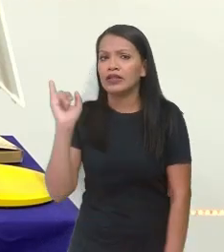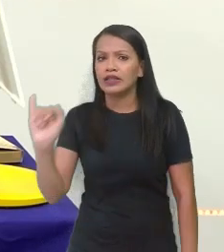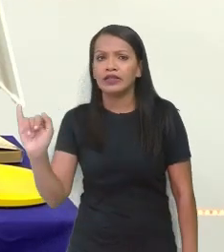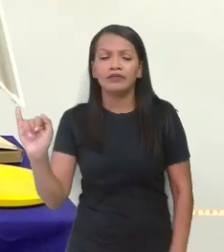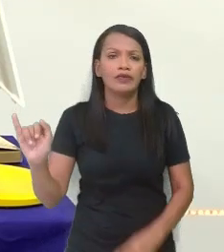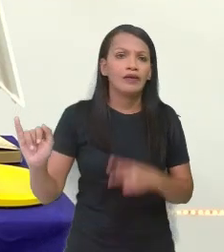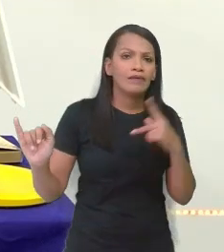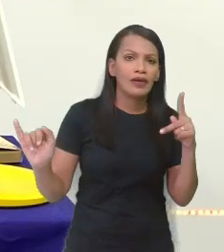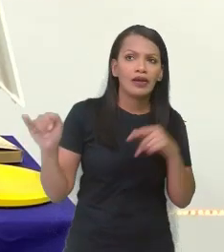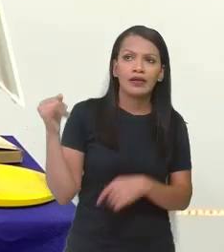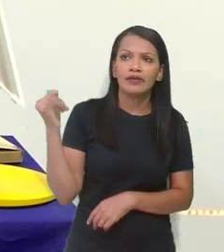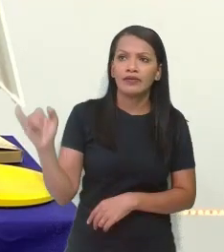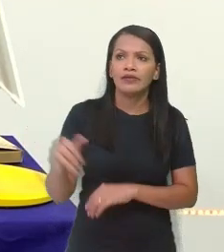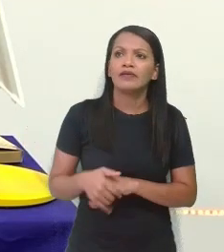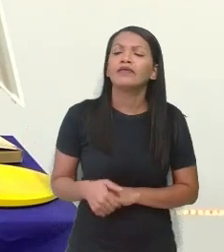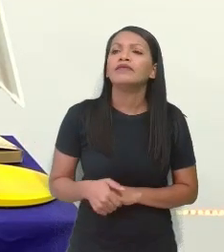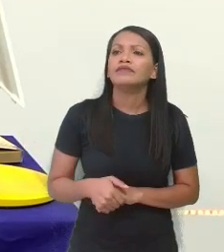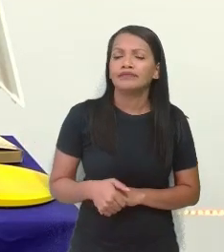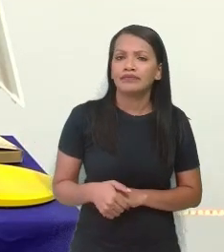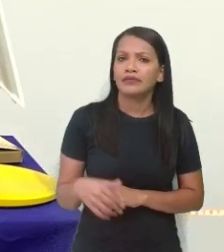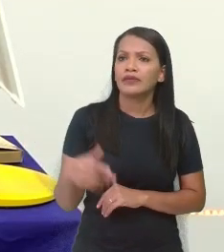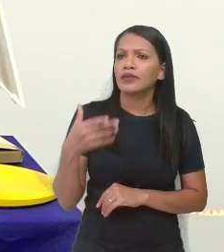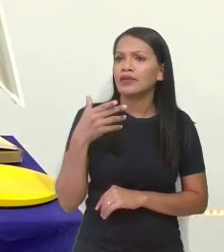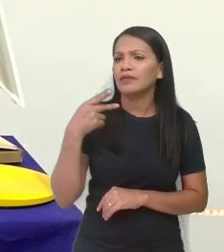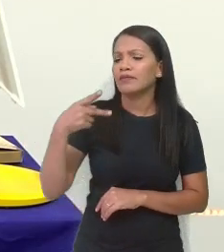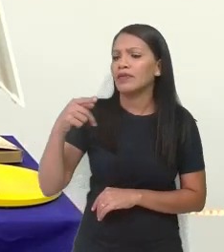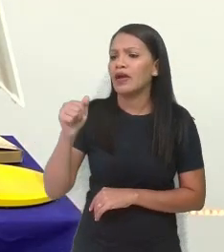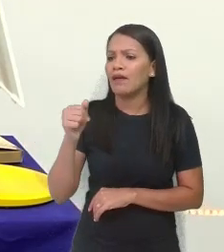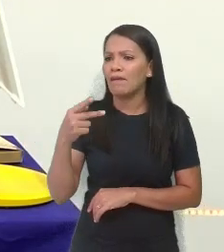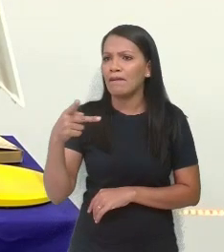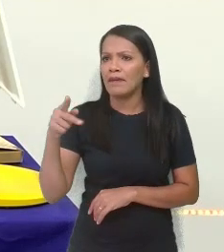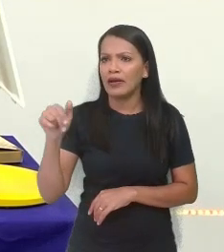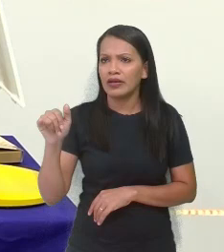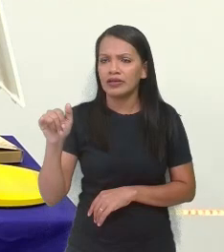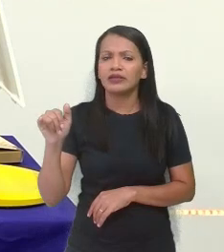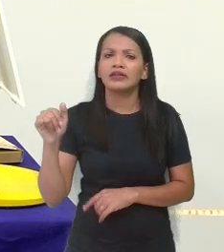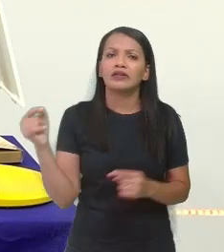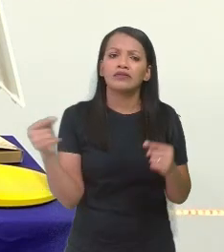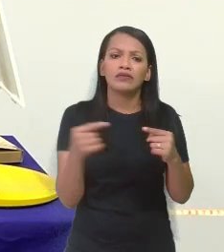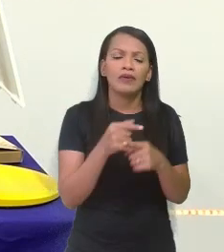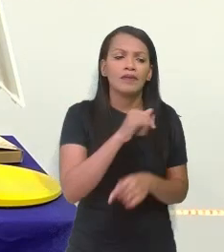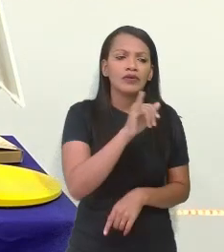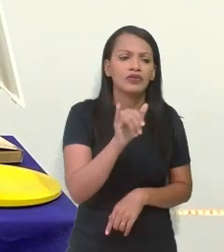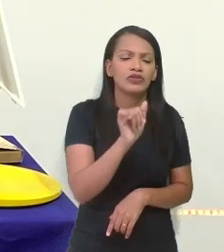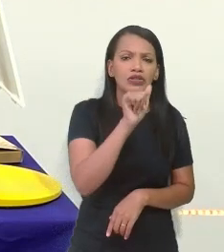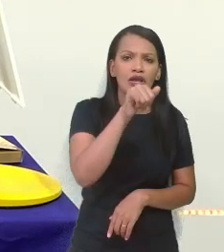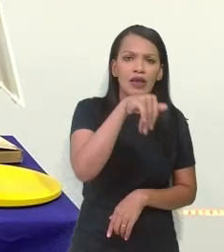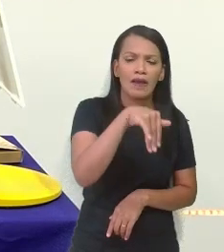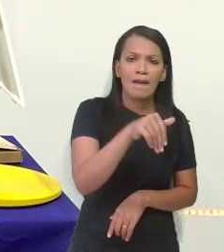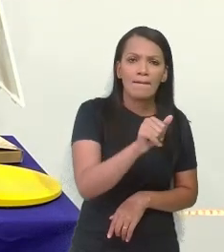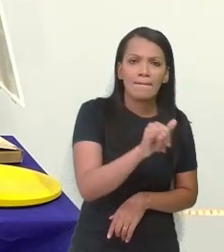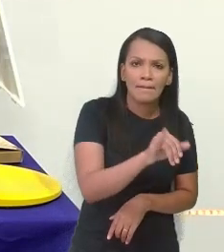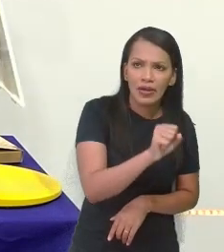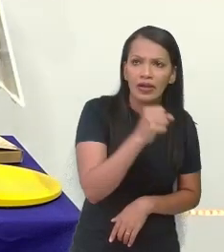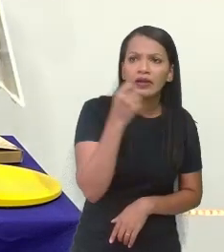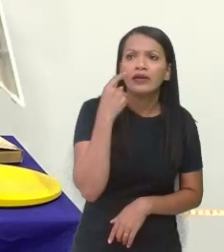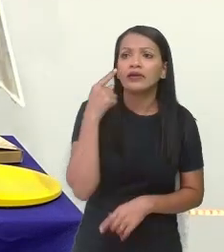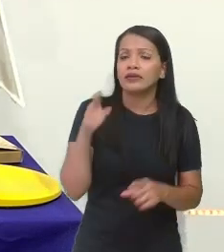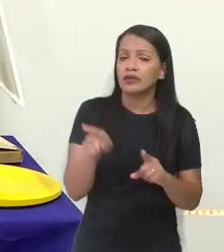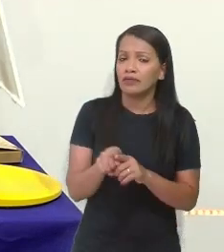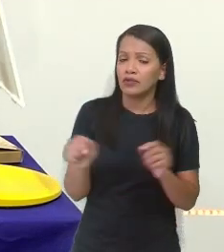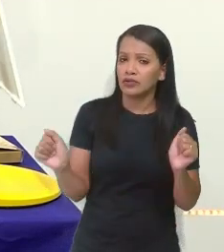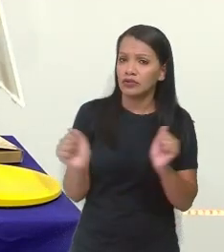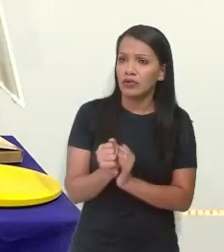par. Papai vai rimar com jamais e vai rimar com Paraguai,